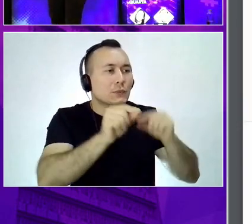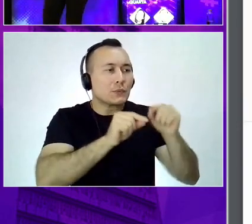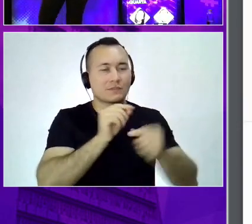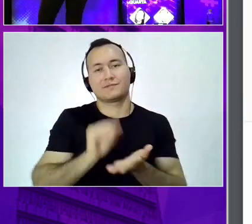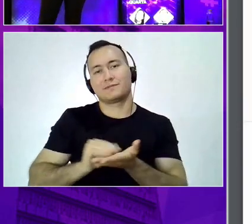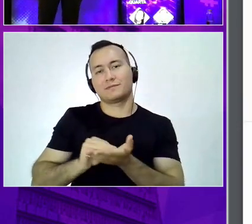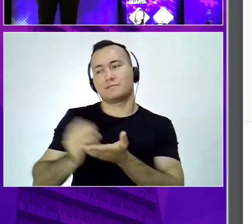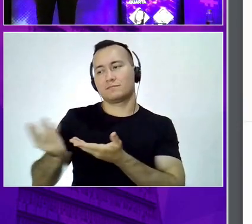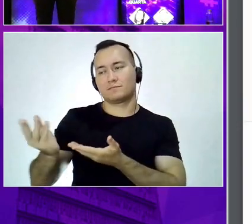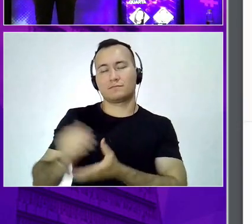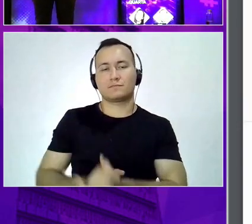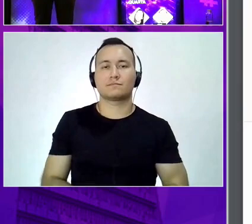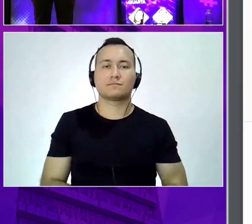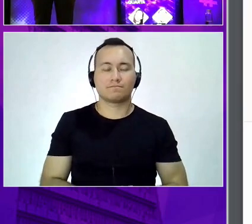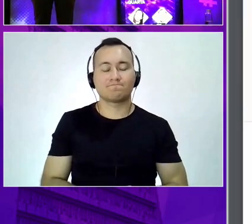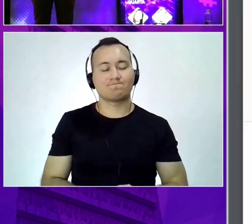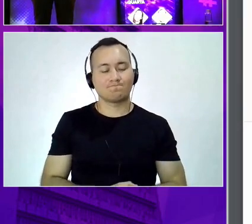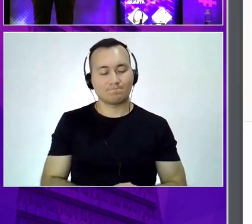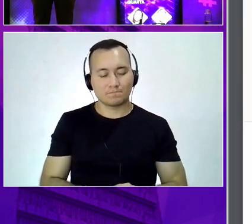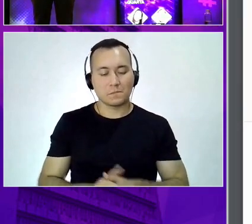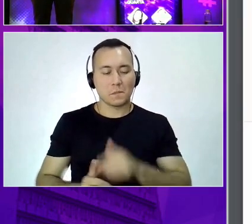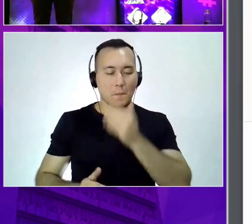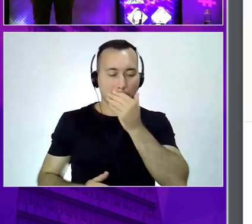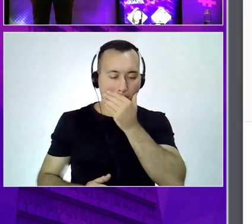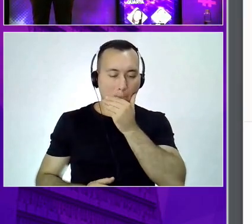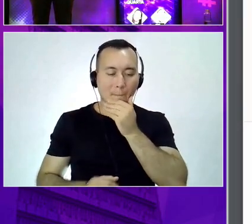dois números, eles nos